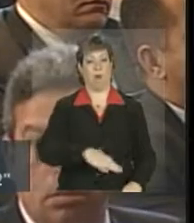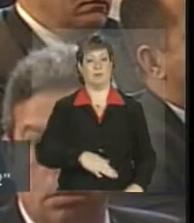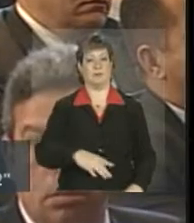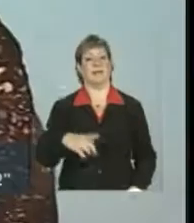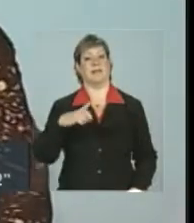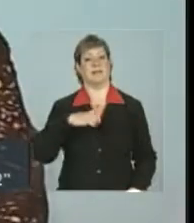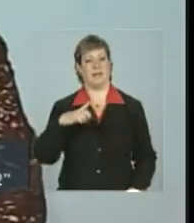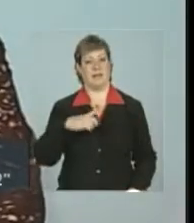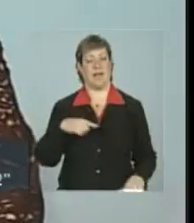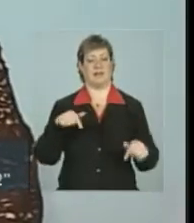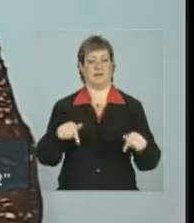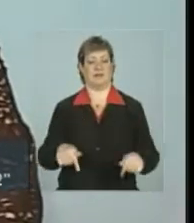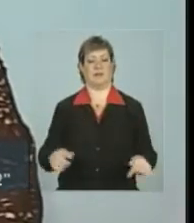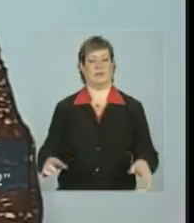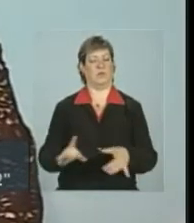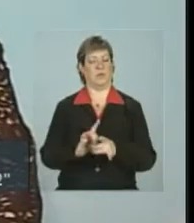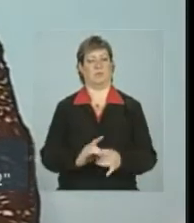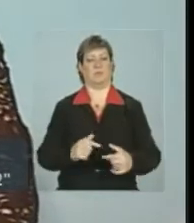contamos nesse processo.